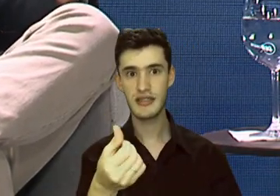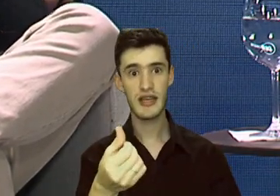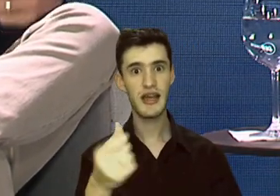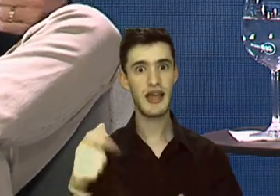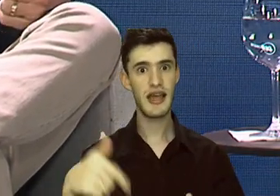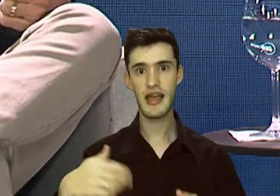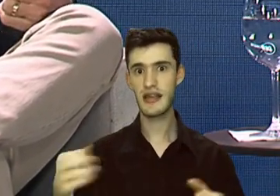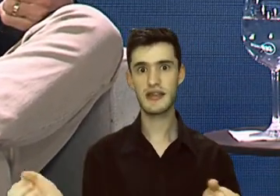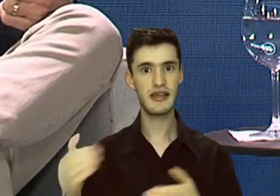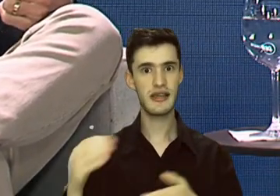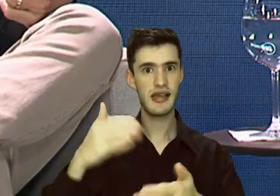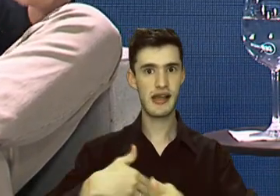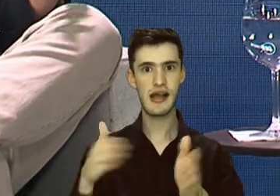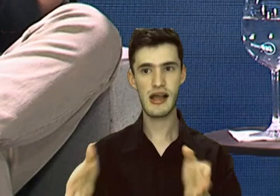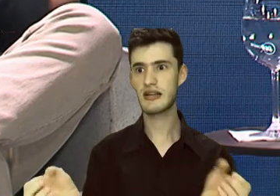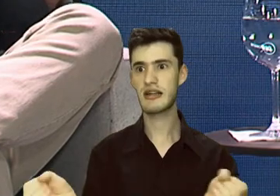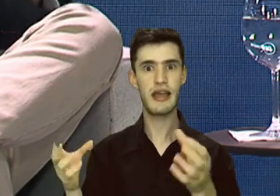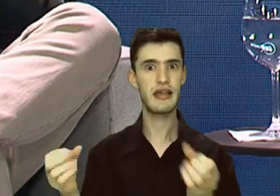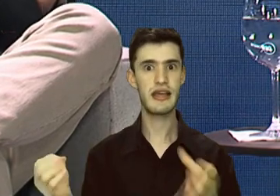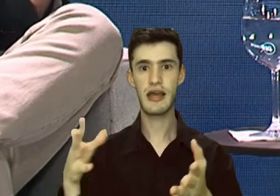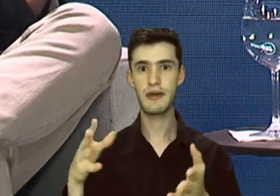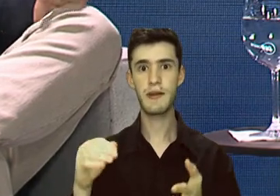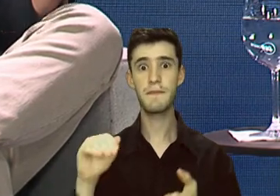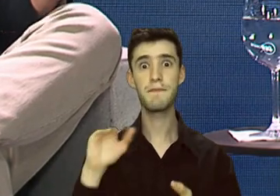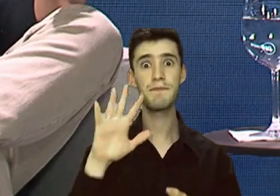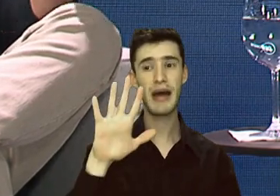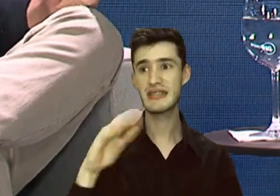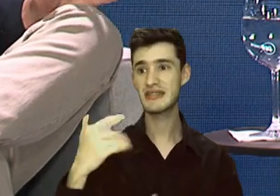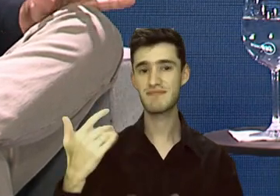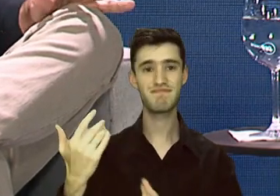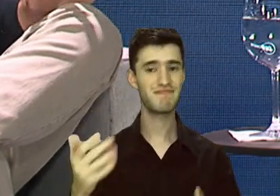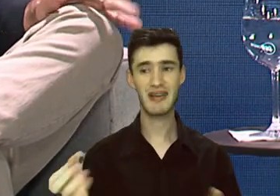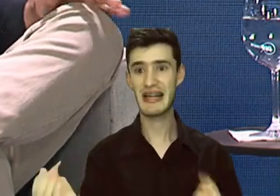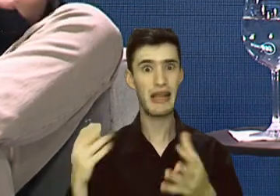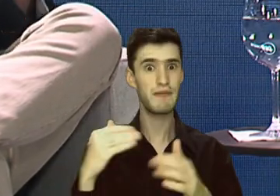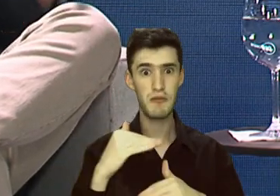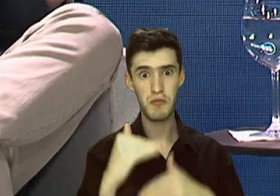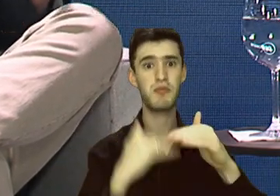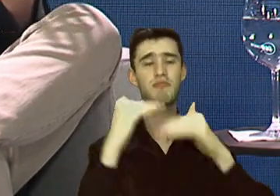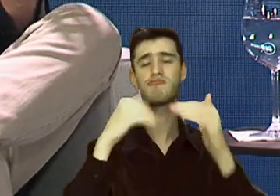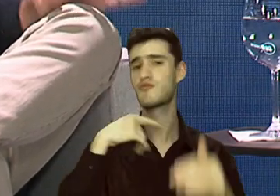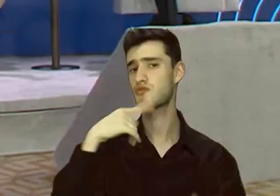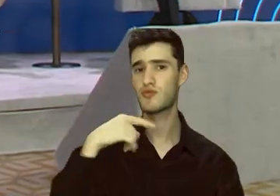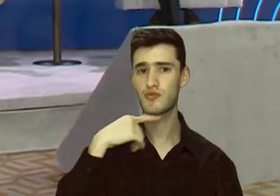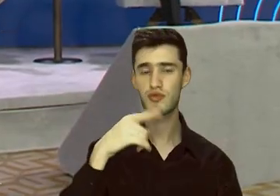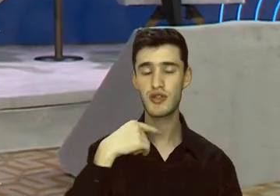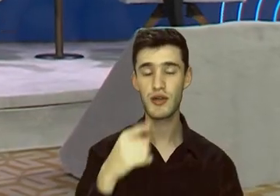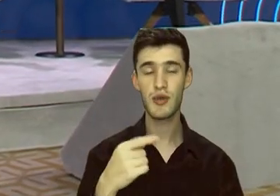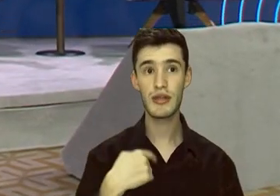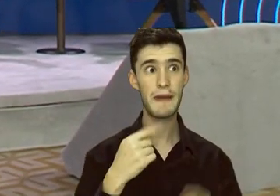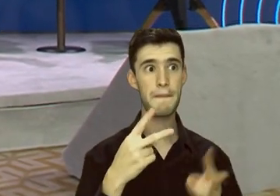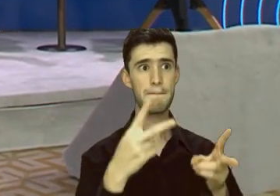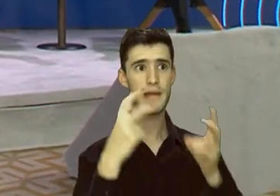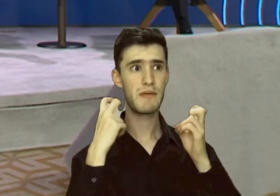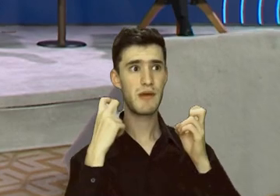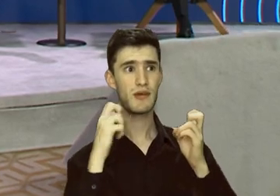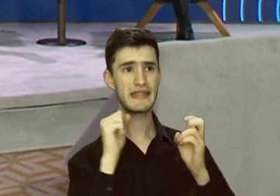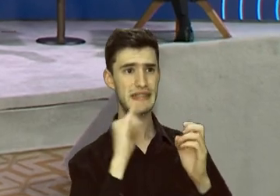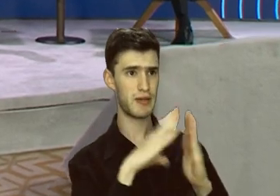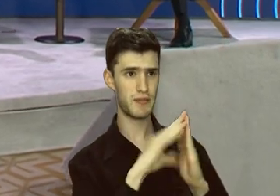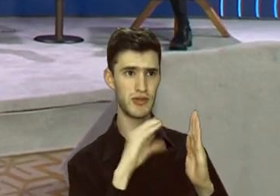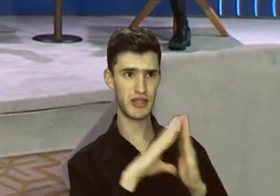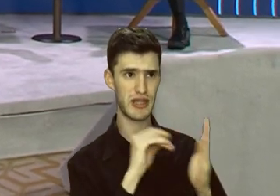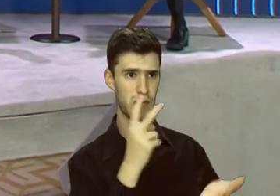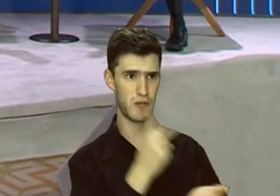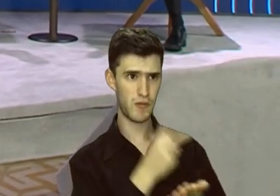queima a caixa mas não cresce então foi realmente assim puto se a gente continuar com esse modelo a gente vai quebrar e aí